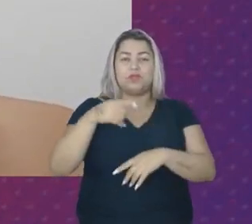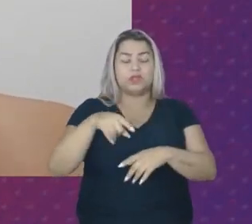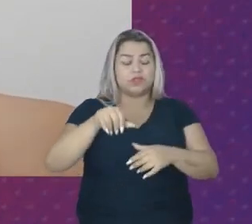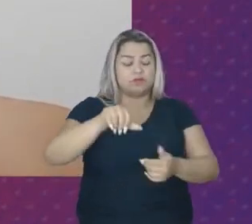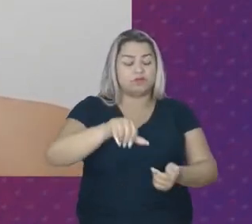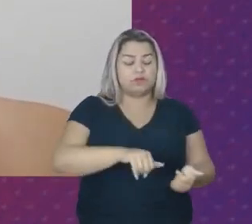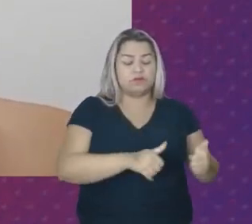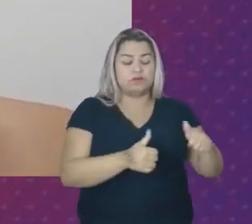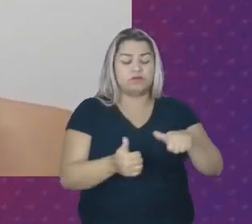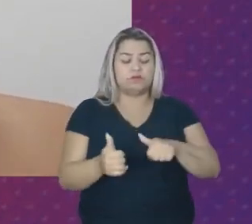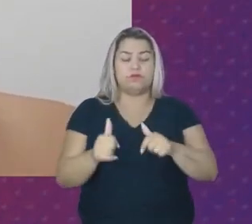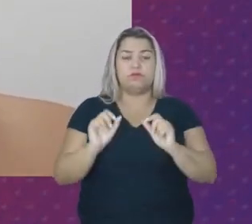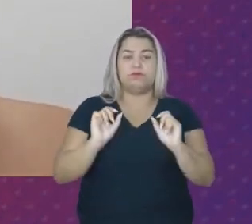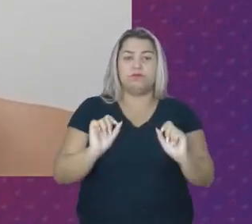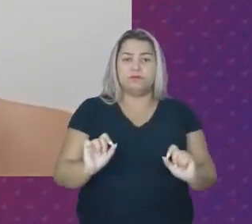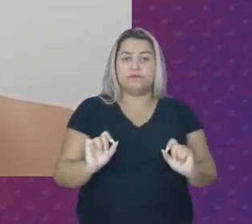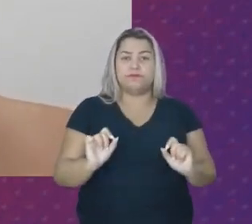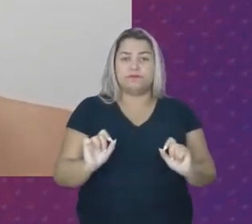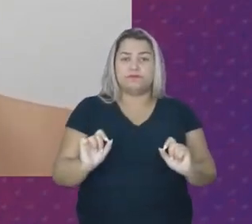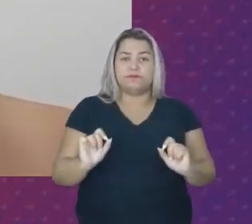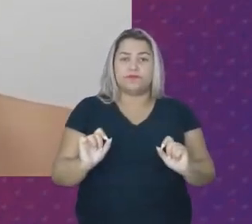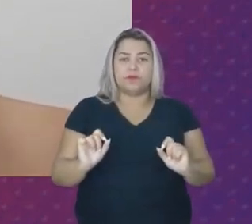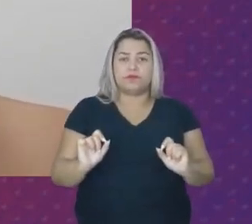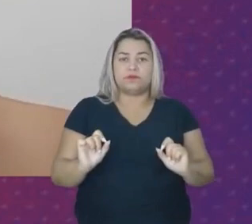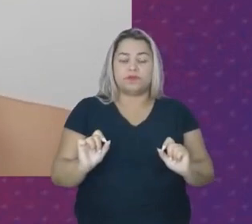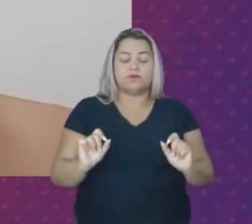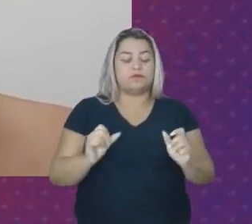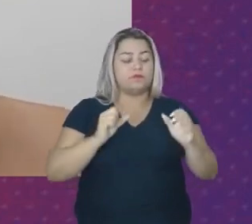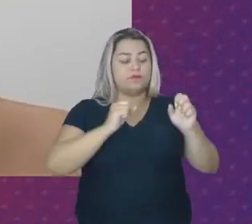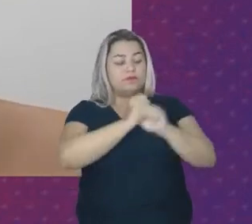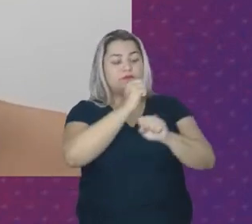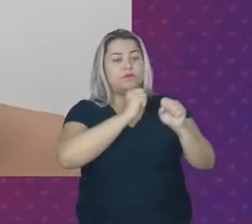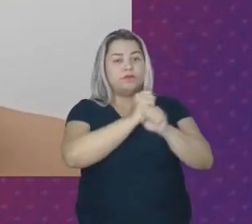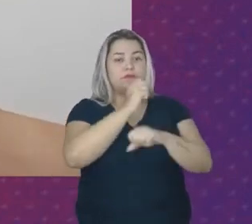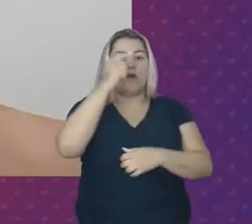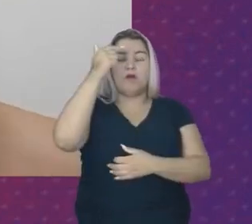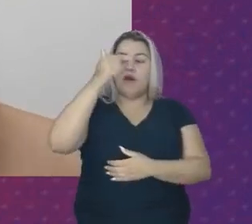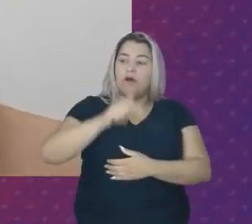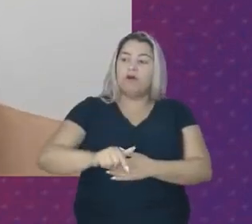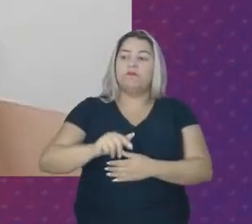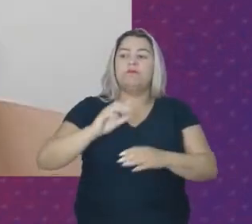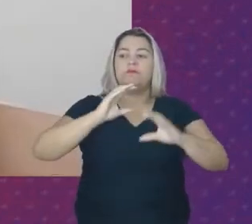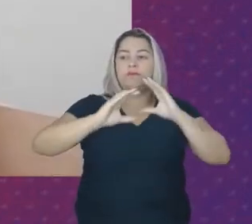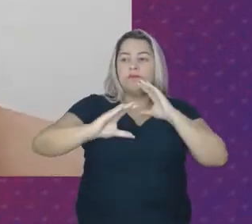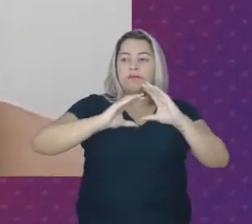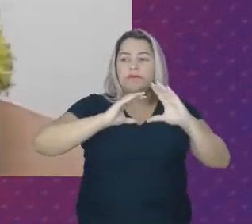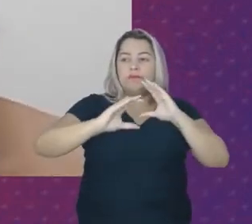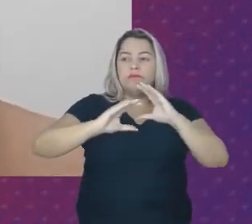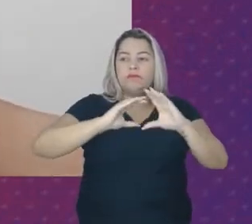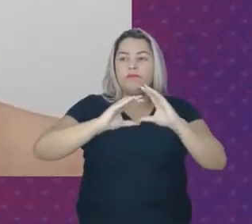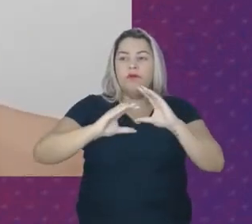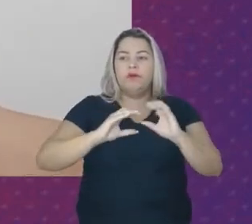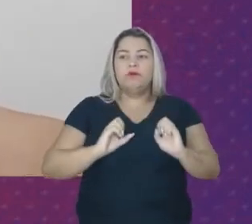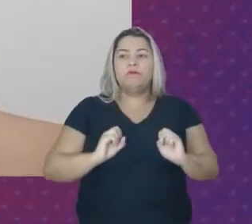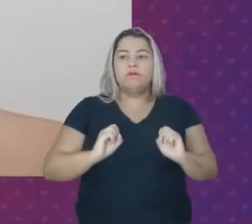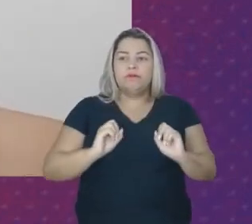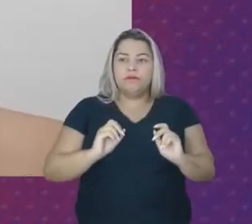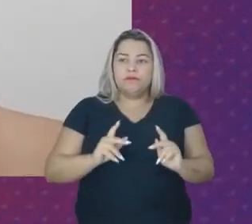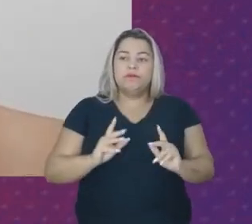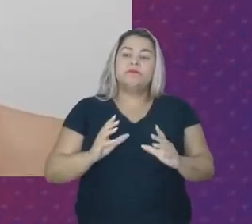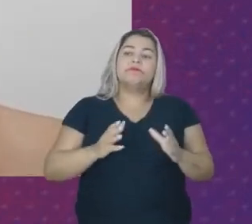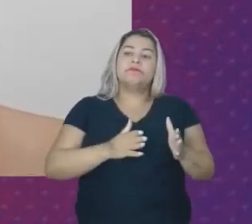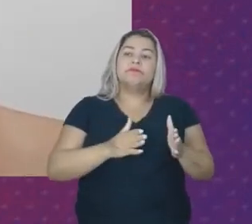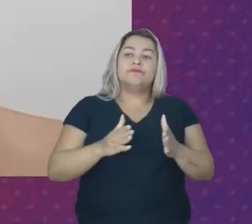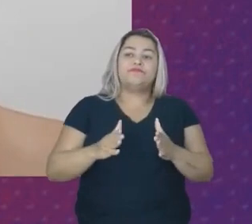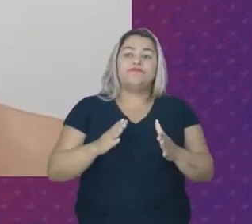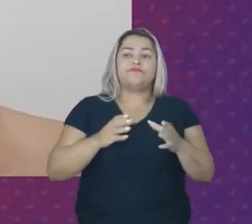avaliado entre as pessoas que vão construir sua comunicação. Bom, o arquétipo 6